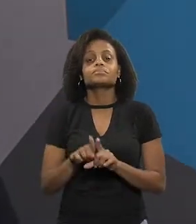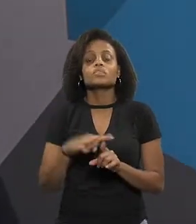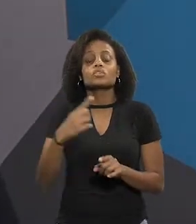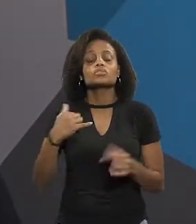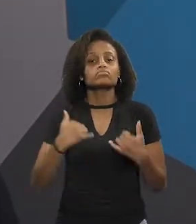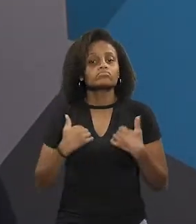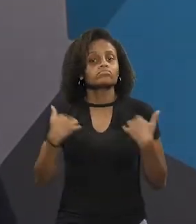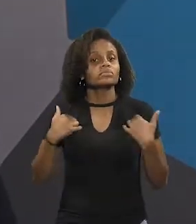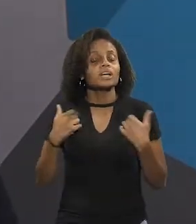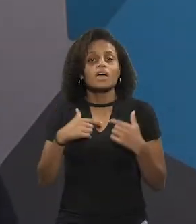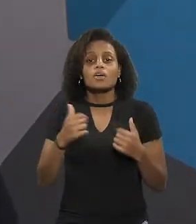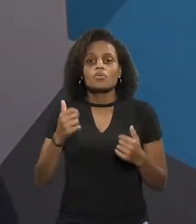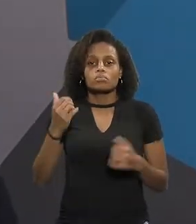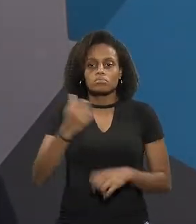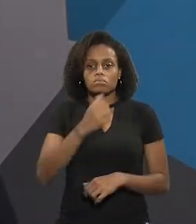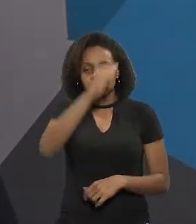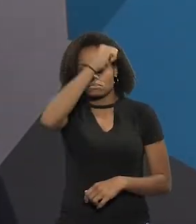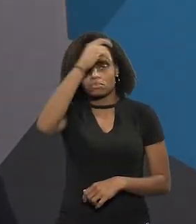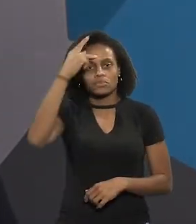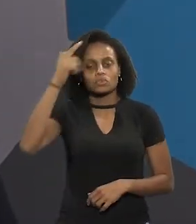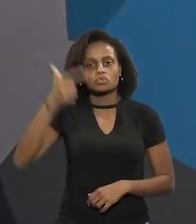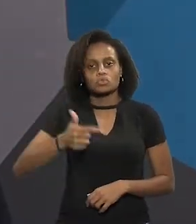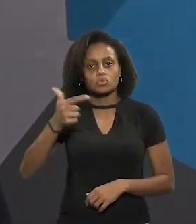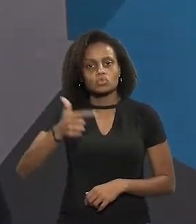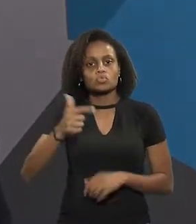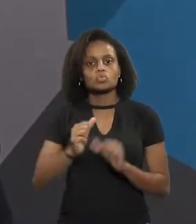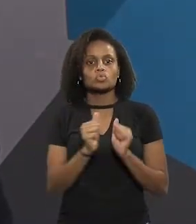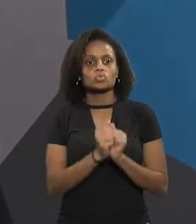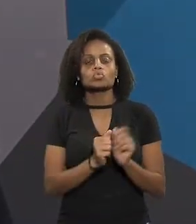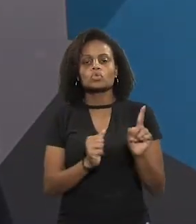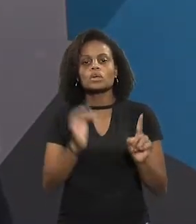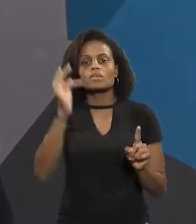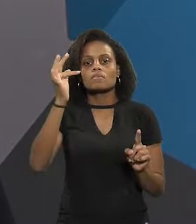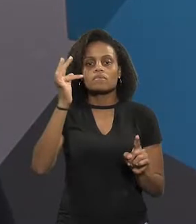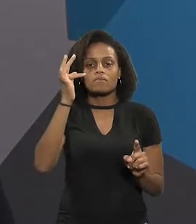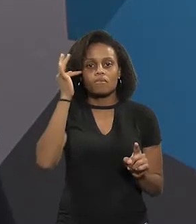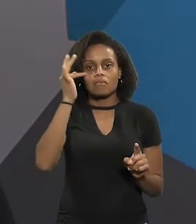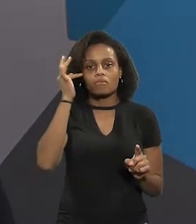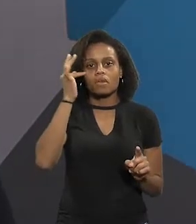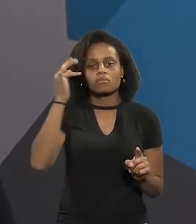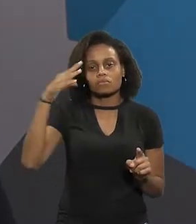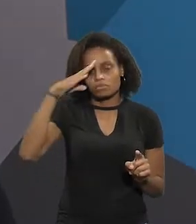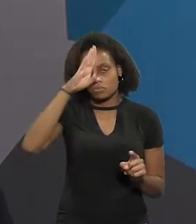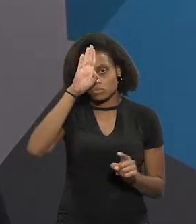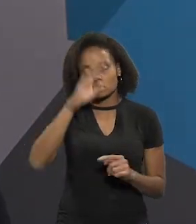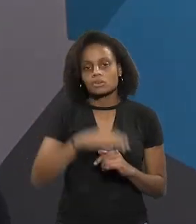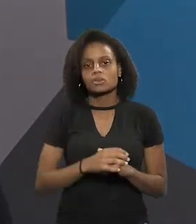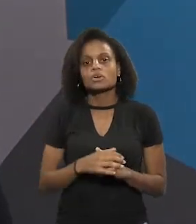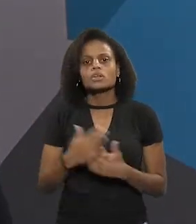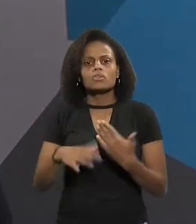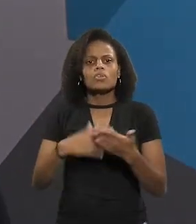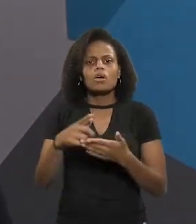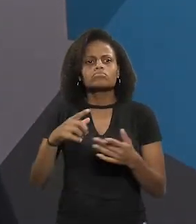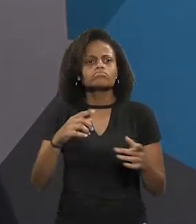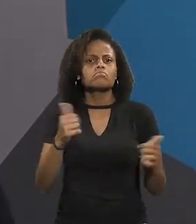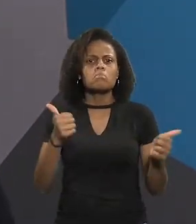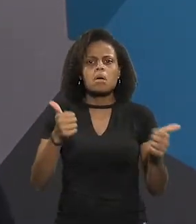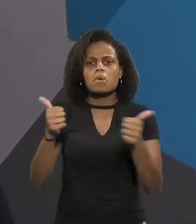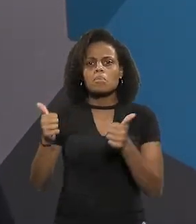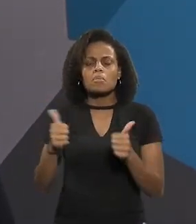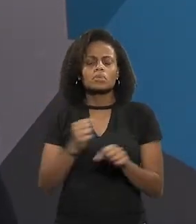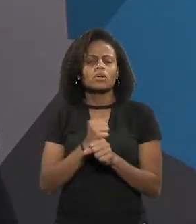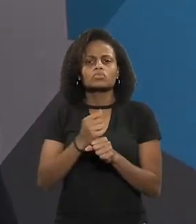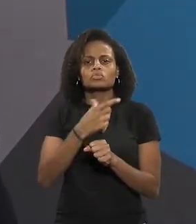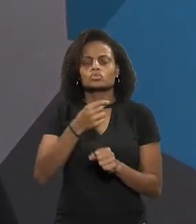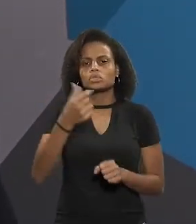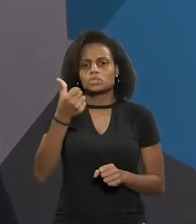ter sido candidato a vice-prefeito do Rio ao lado do Flávio Bolsonaro. E aí, a partir do grande resultado que tivemos em